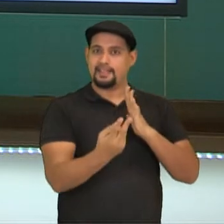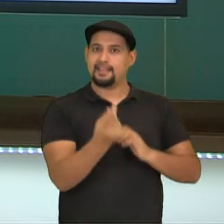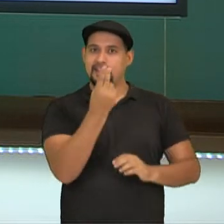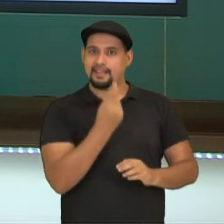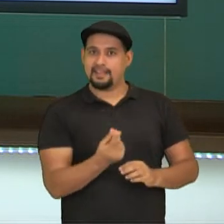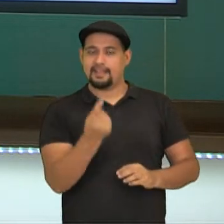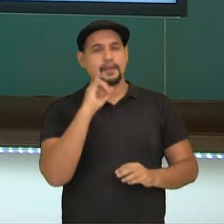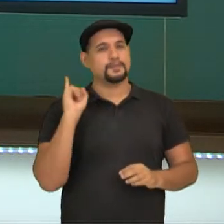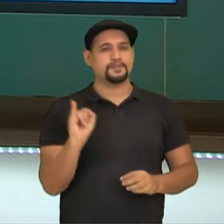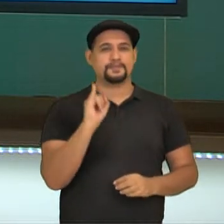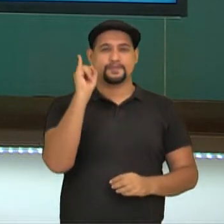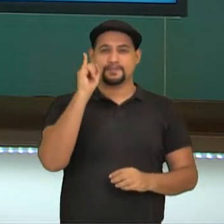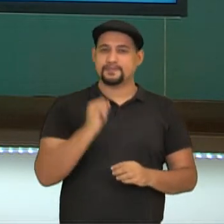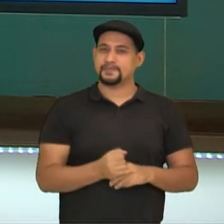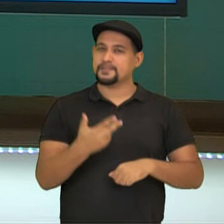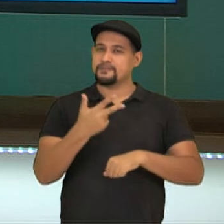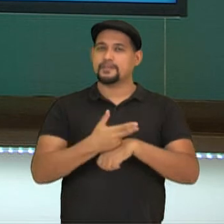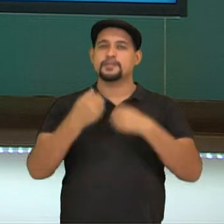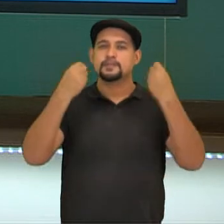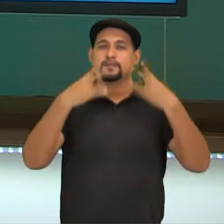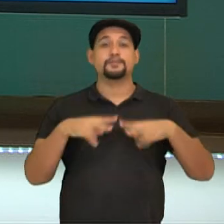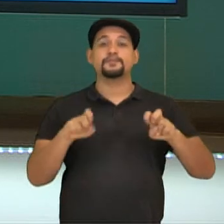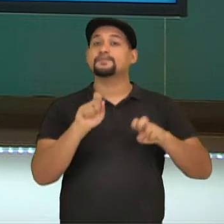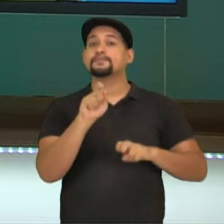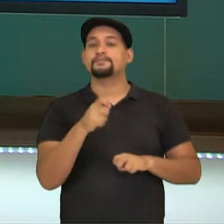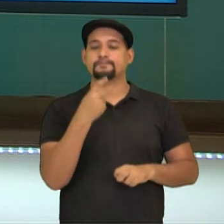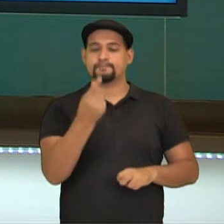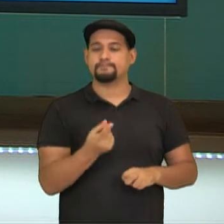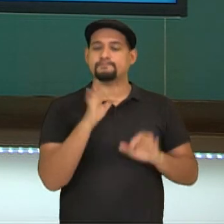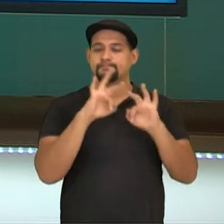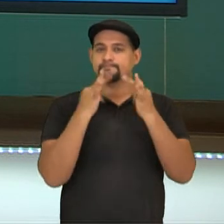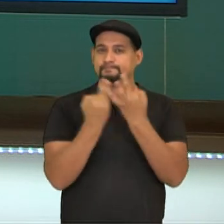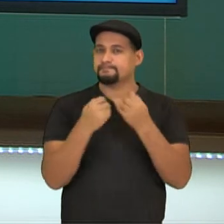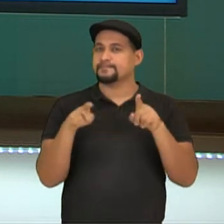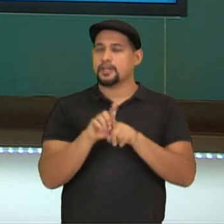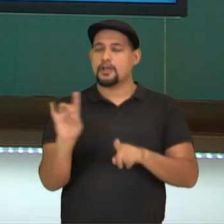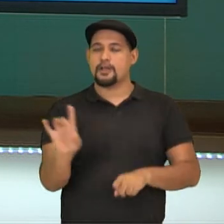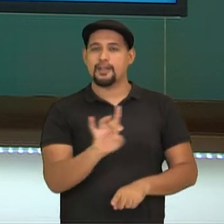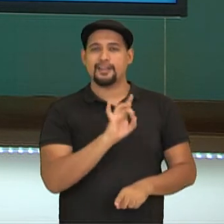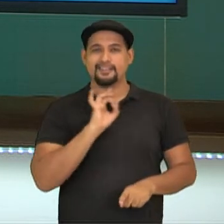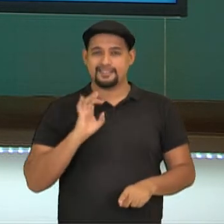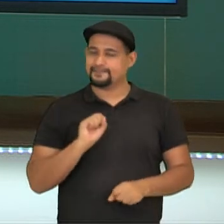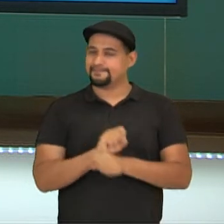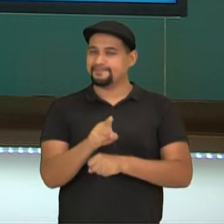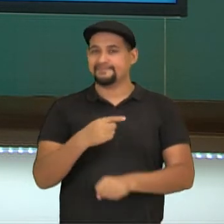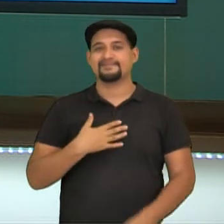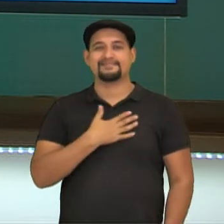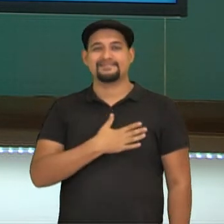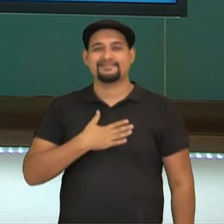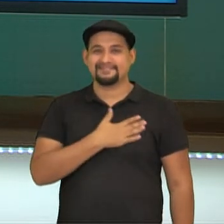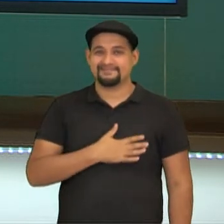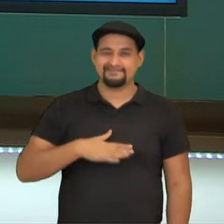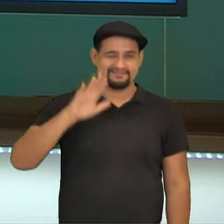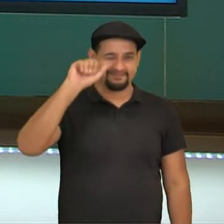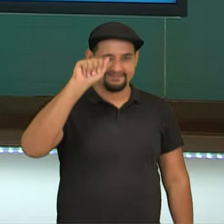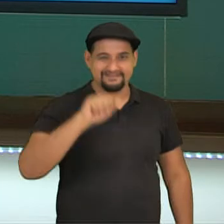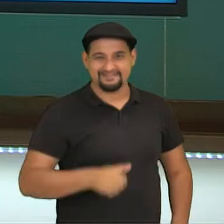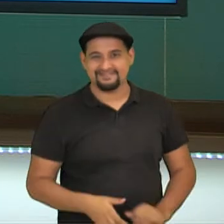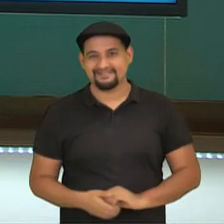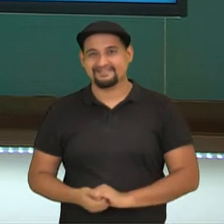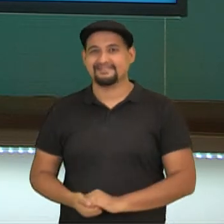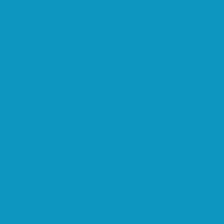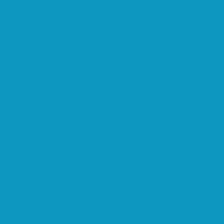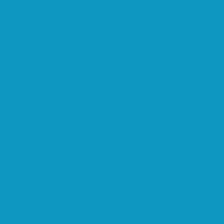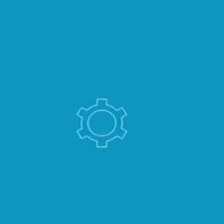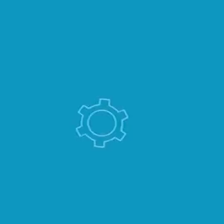extremamente importante. Nesse vídeo a gente falou sobre orçamento familiar individual. Espero que vocês tenham gostado e até breve.